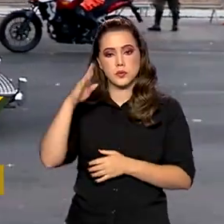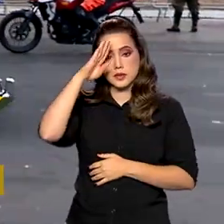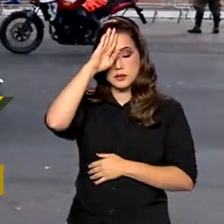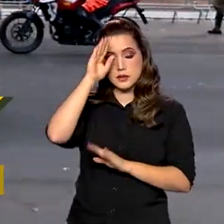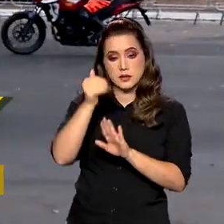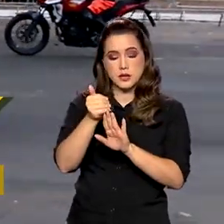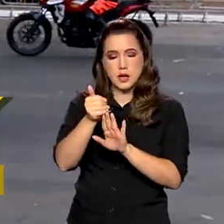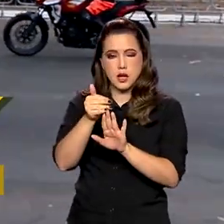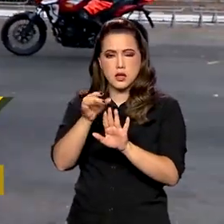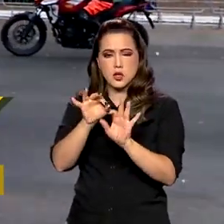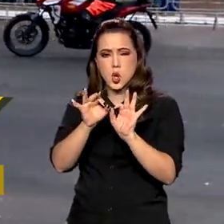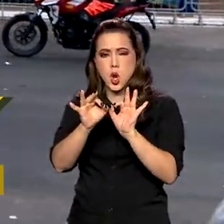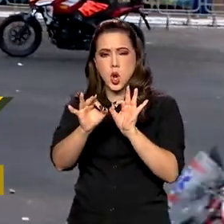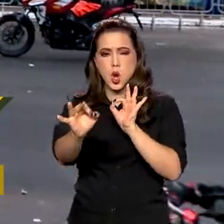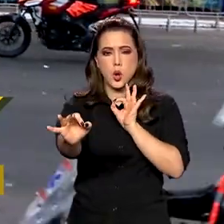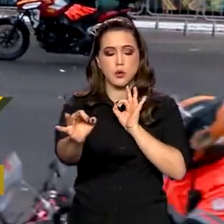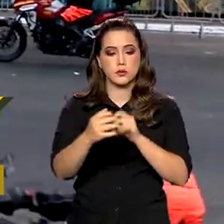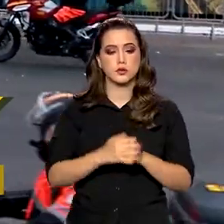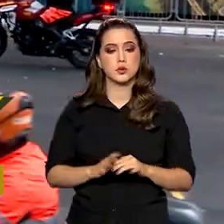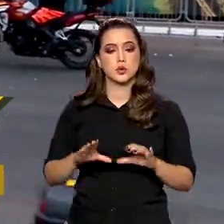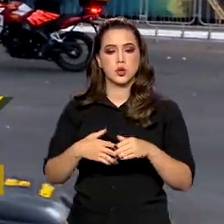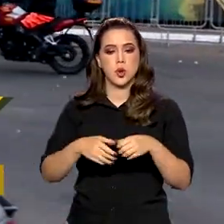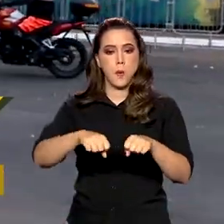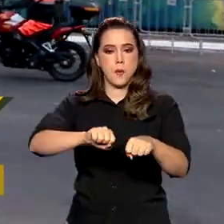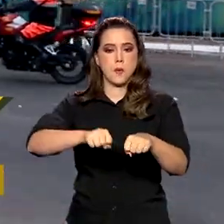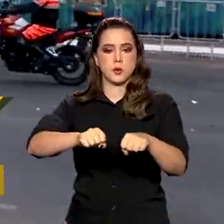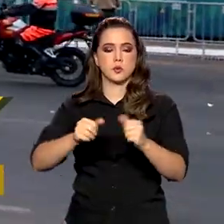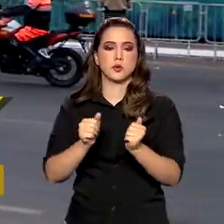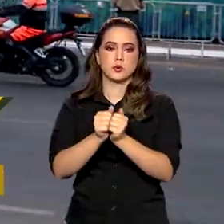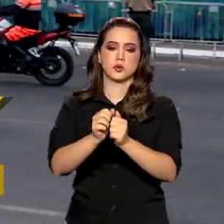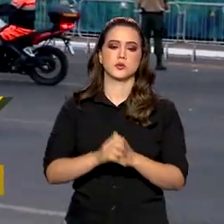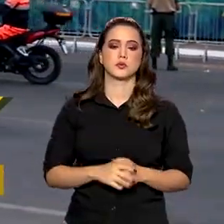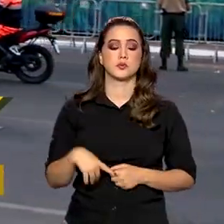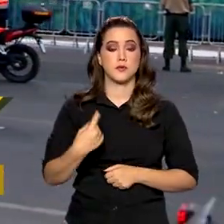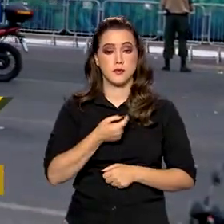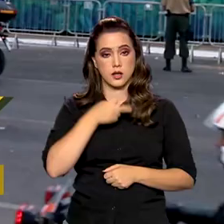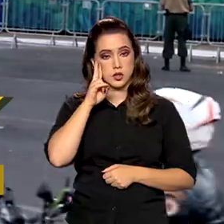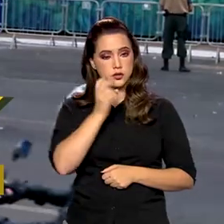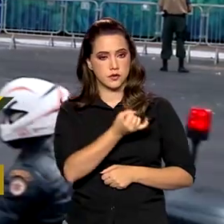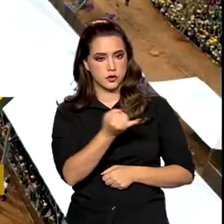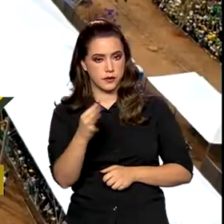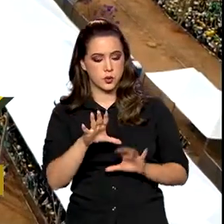batedores ali, né, seguindo o tempo todo, não é isso? É uma ala mista de batedores, né,